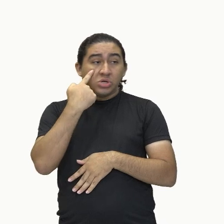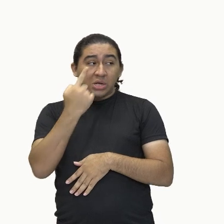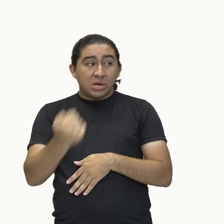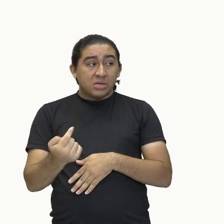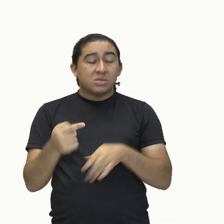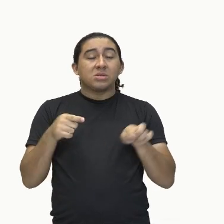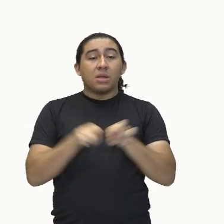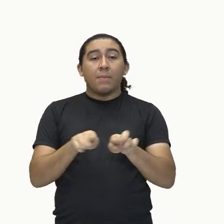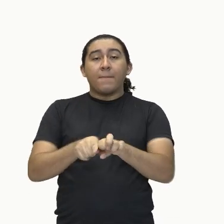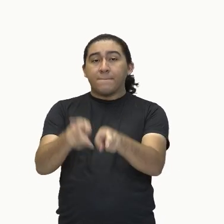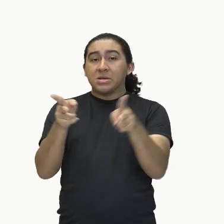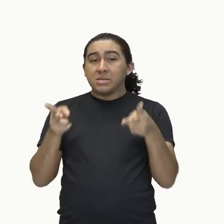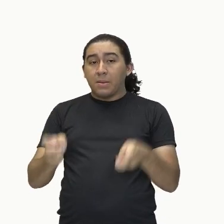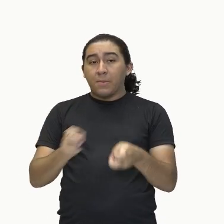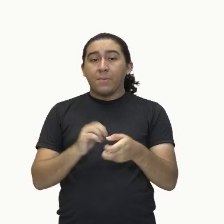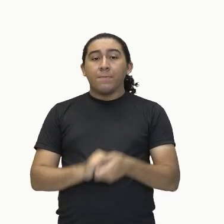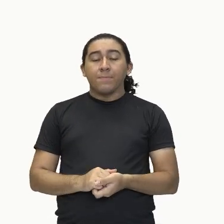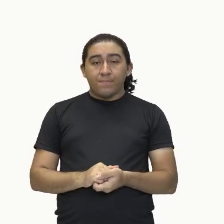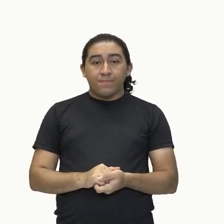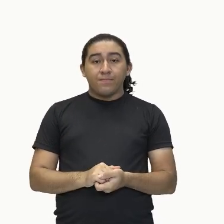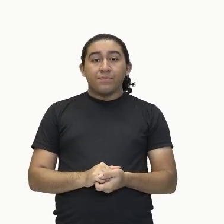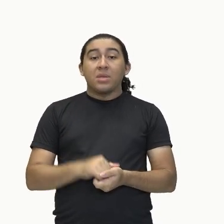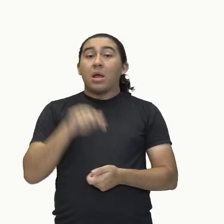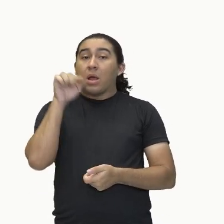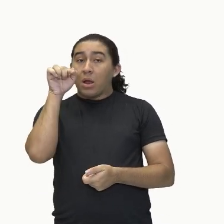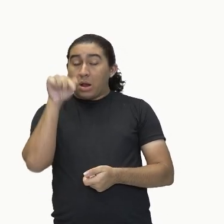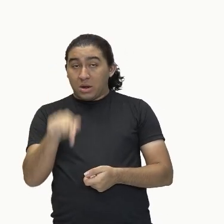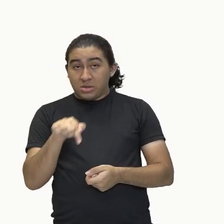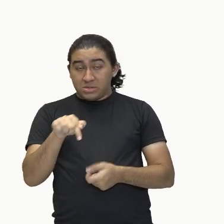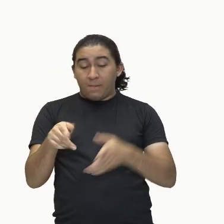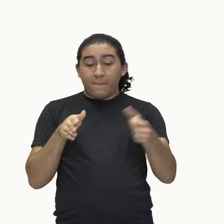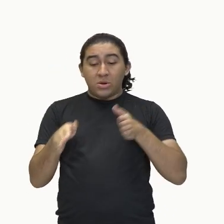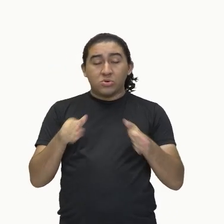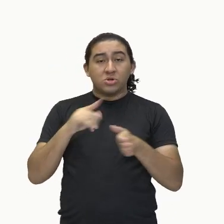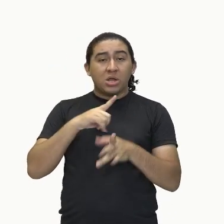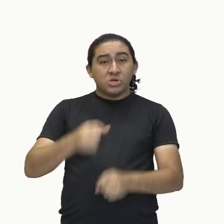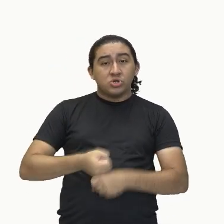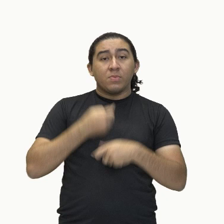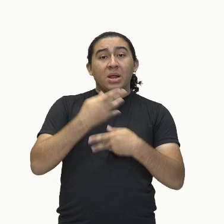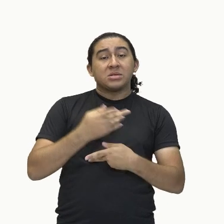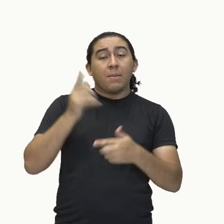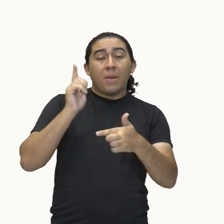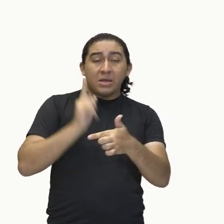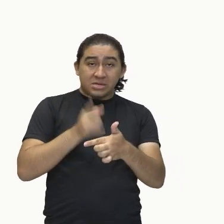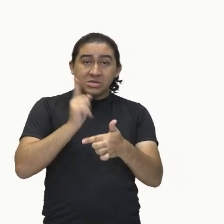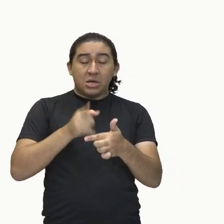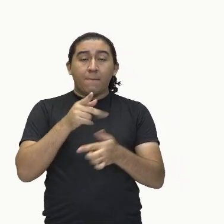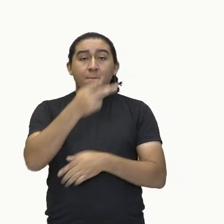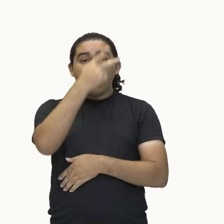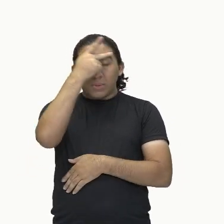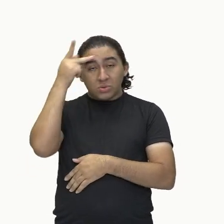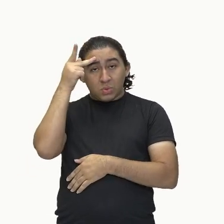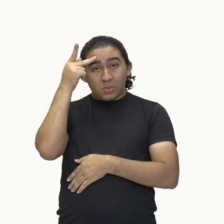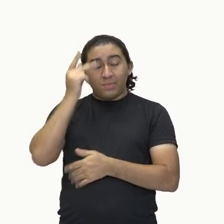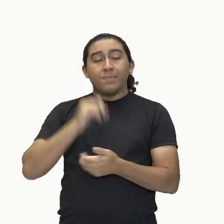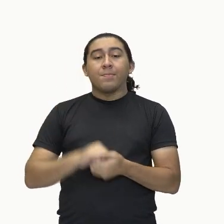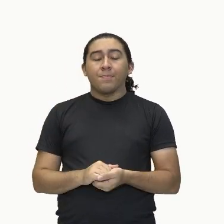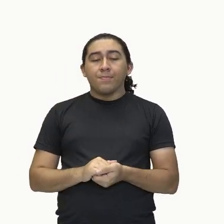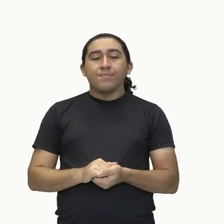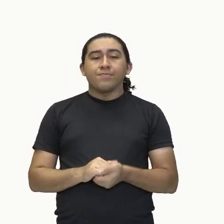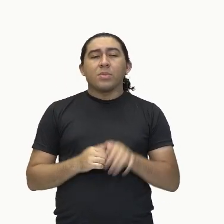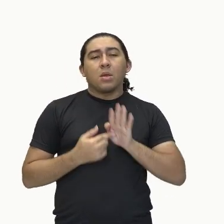e percebam que essa vanguarda vem expressar uma crítica a essas pessoas e vai apresentar